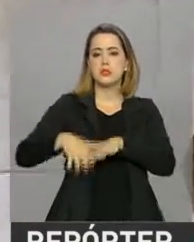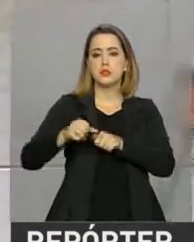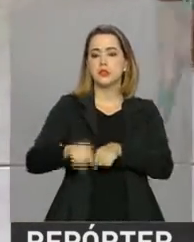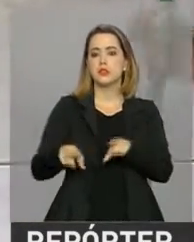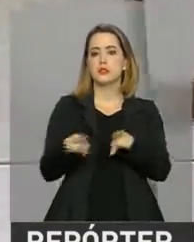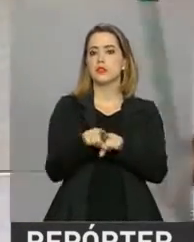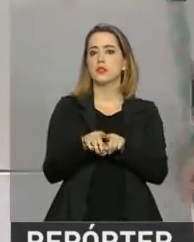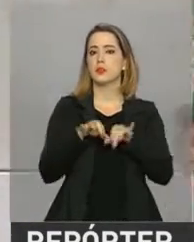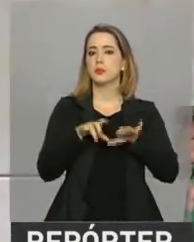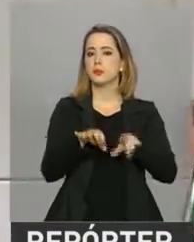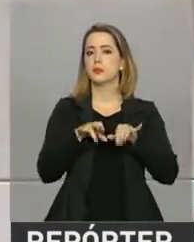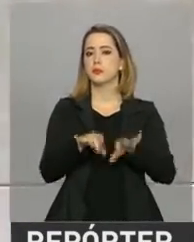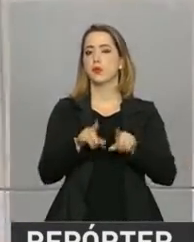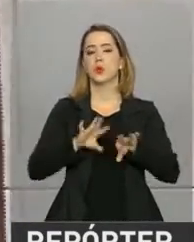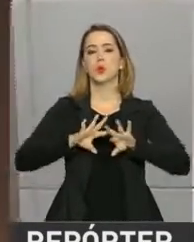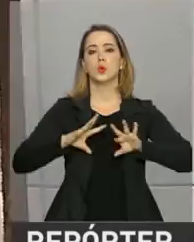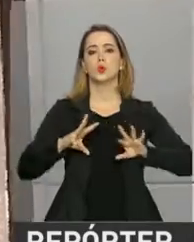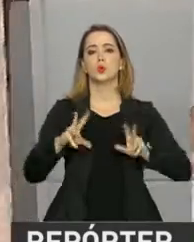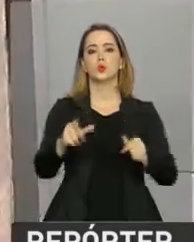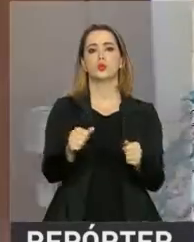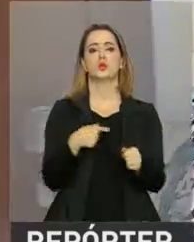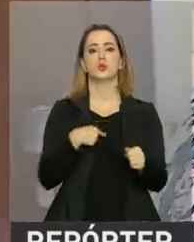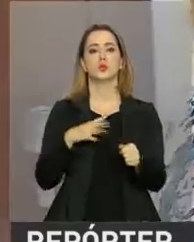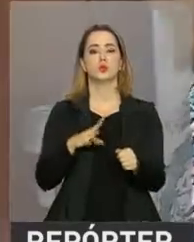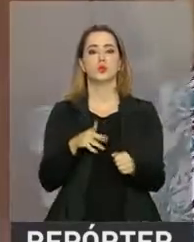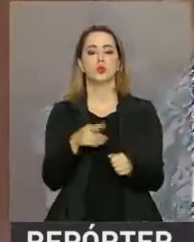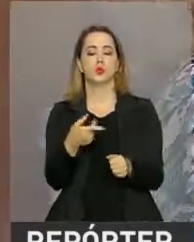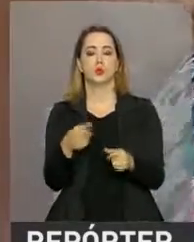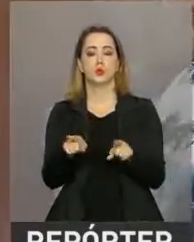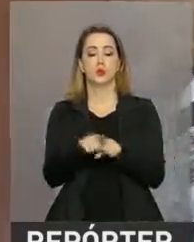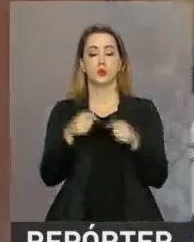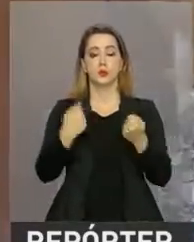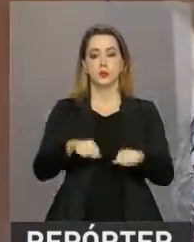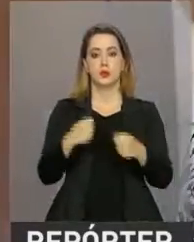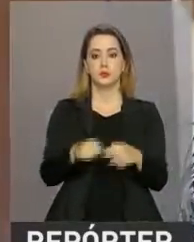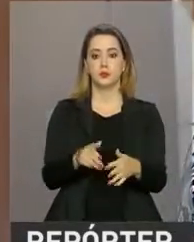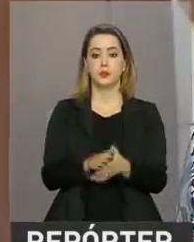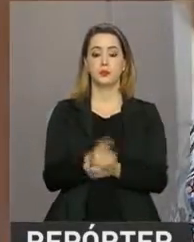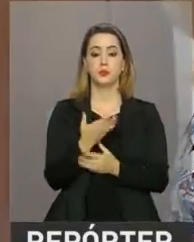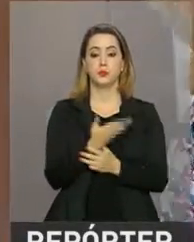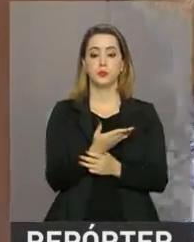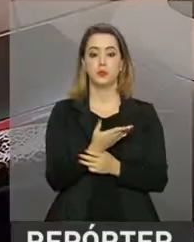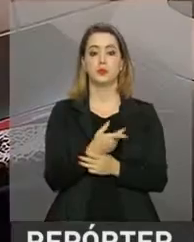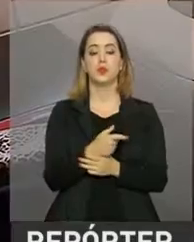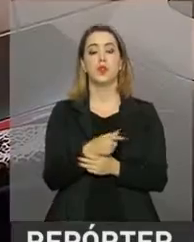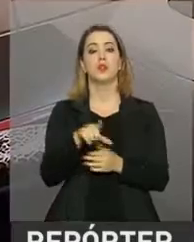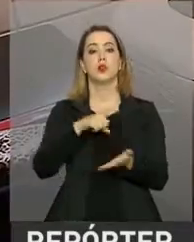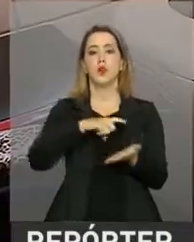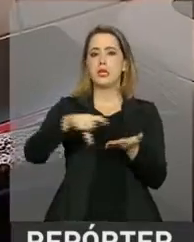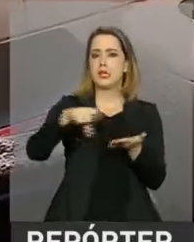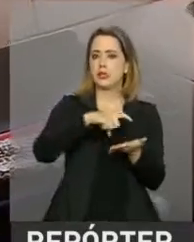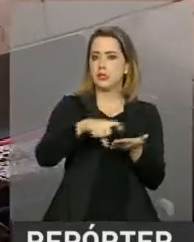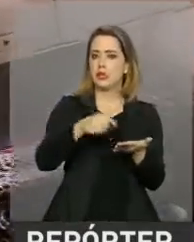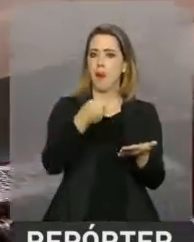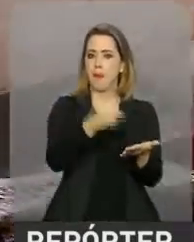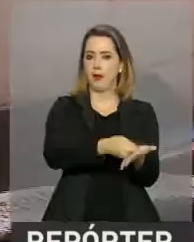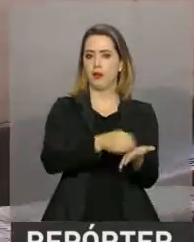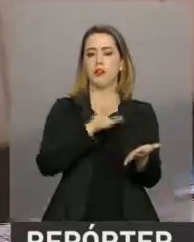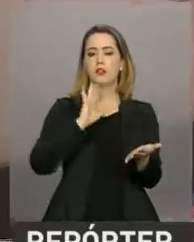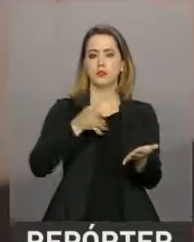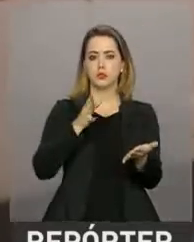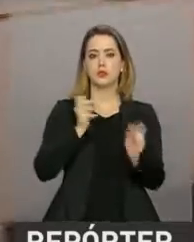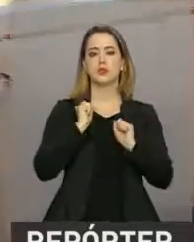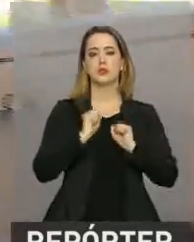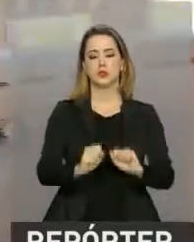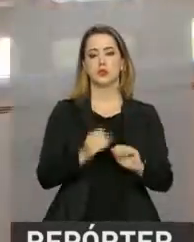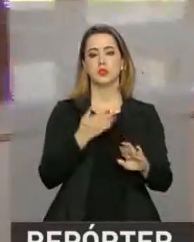passou a calcular indenizações, férias e 13º salário. A guia do Simples Doméstico está